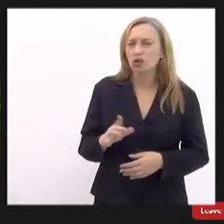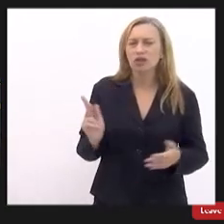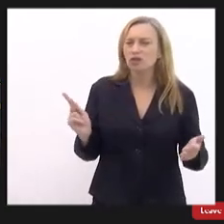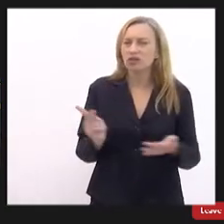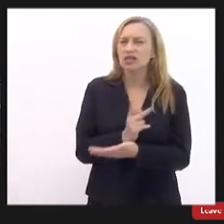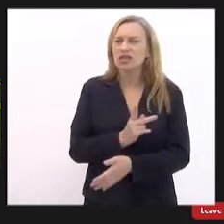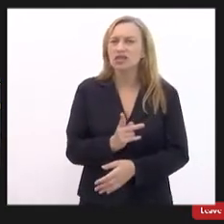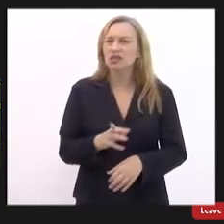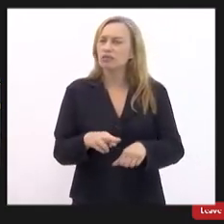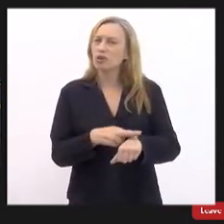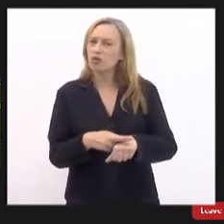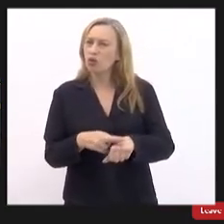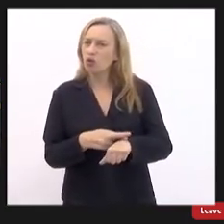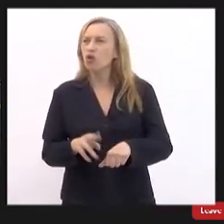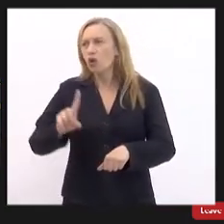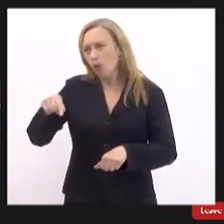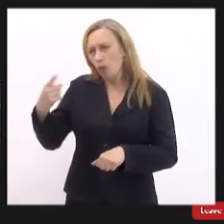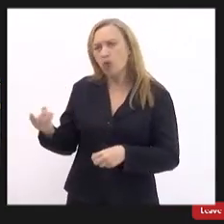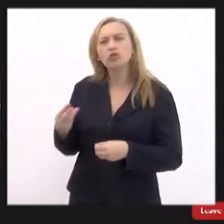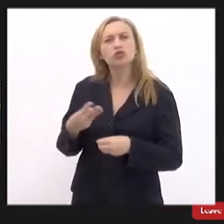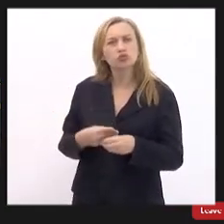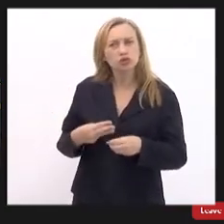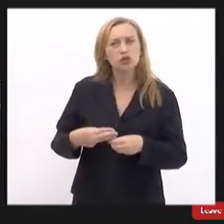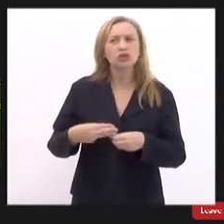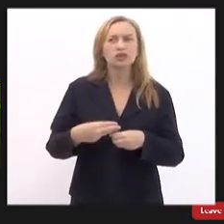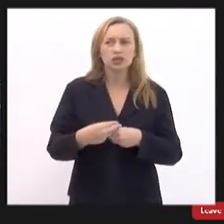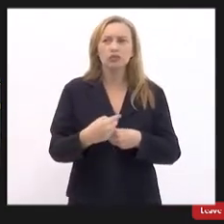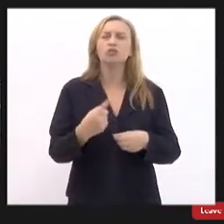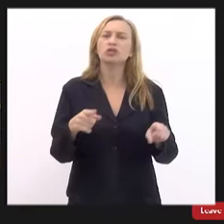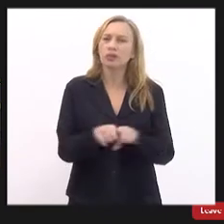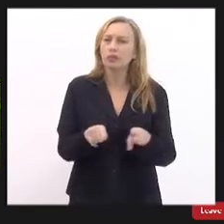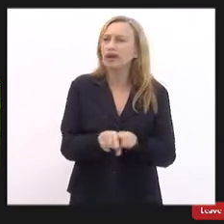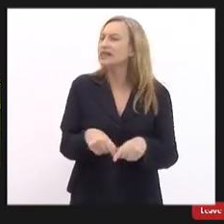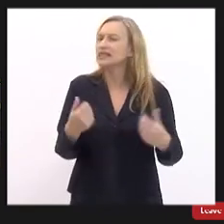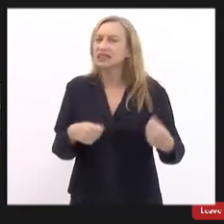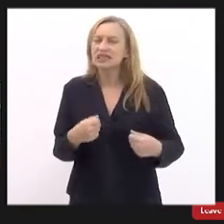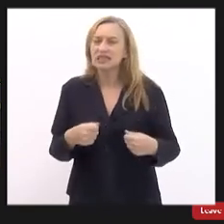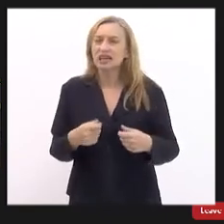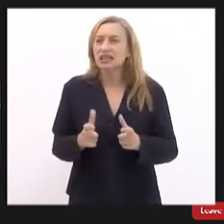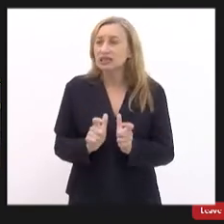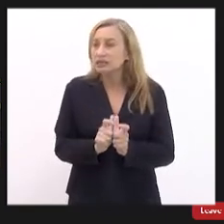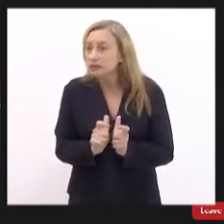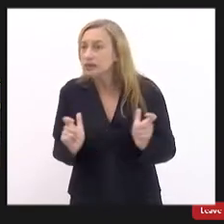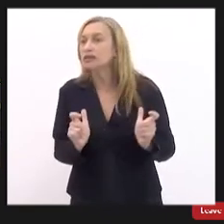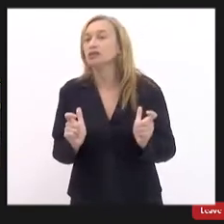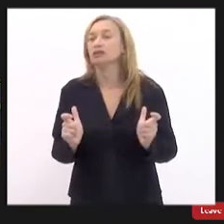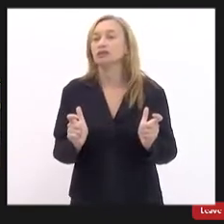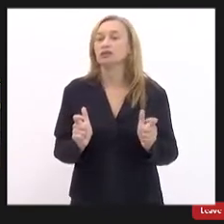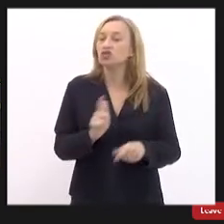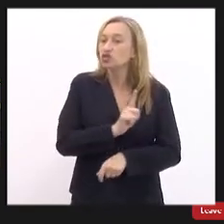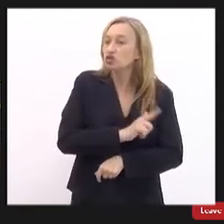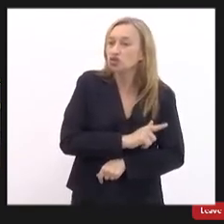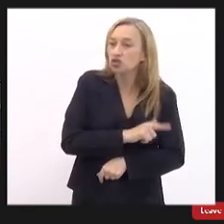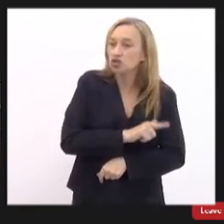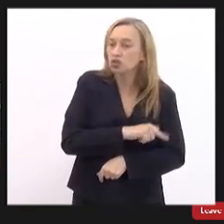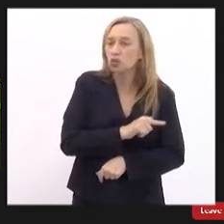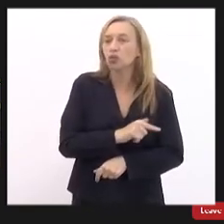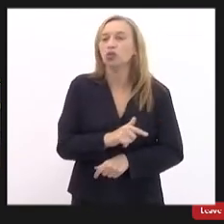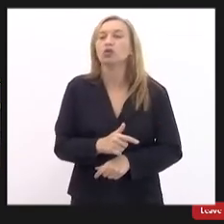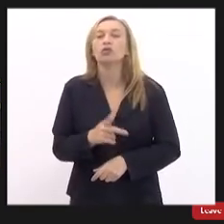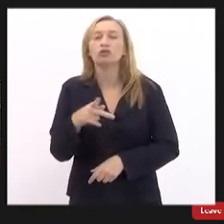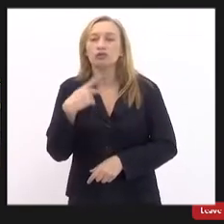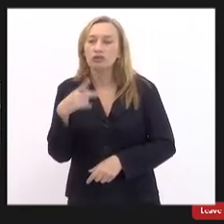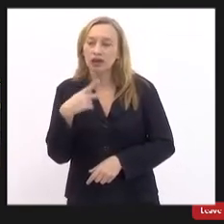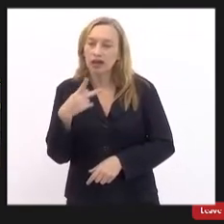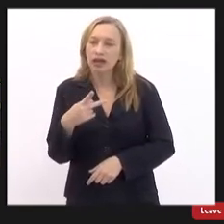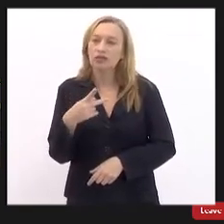Roxo. Há outros municípios que há uma necessidade muito grande que esses gestores, que como foi